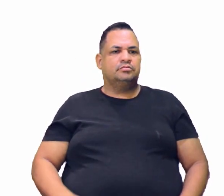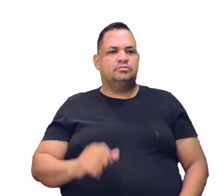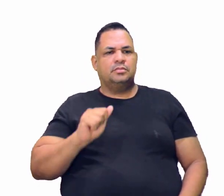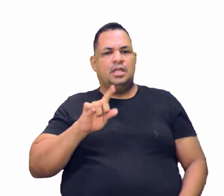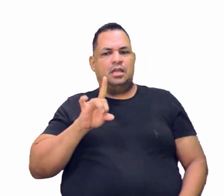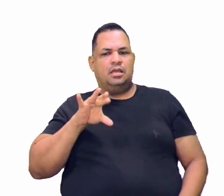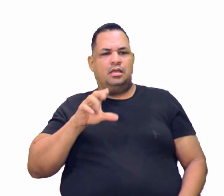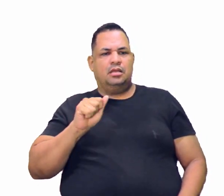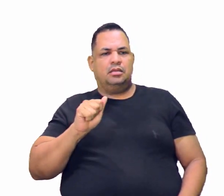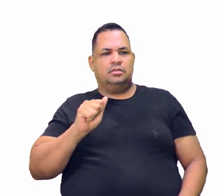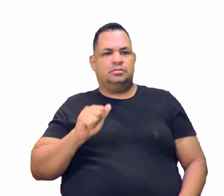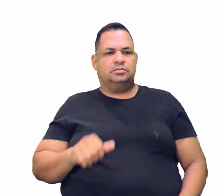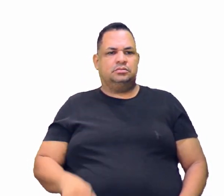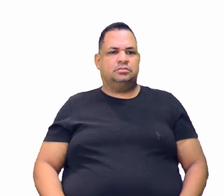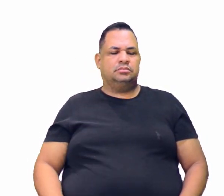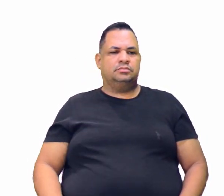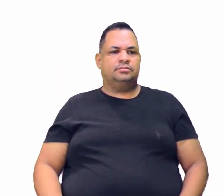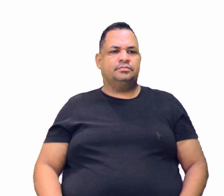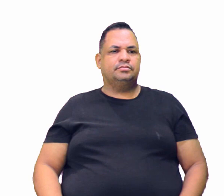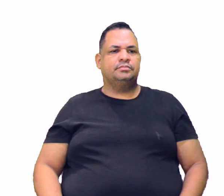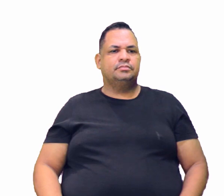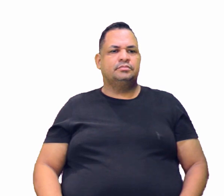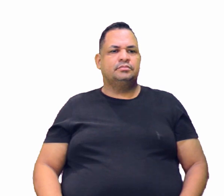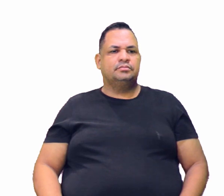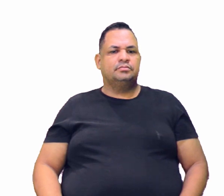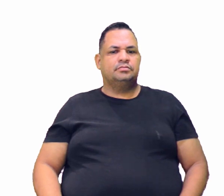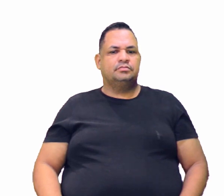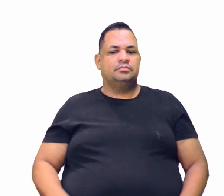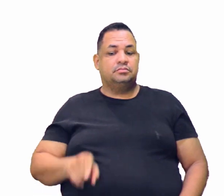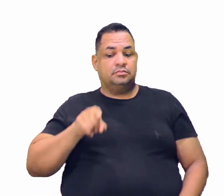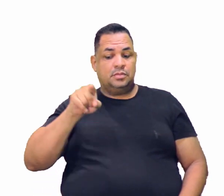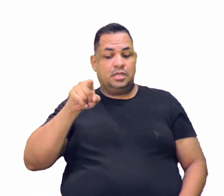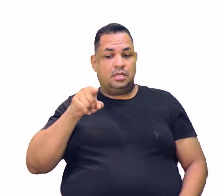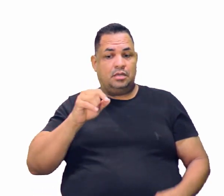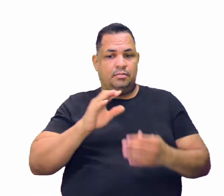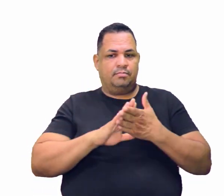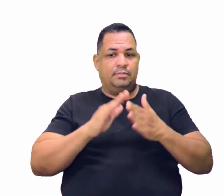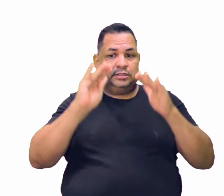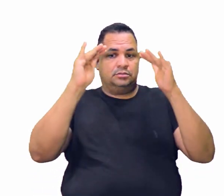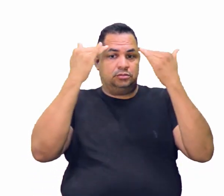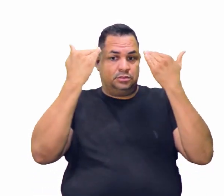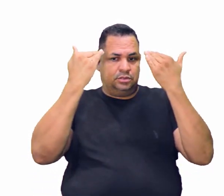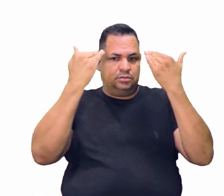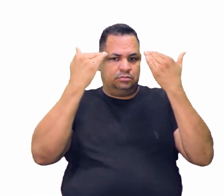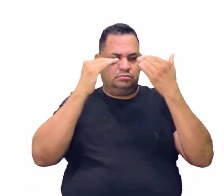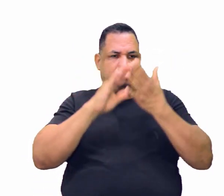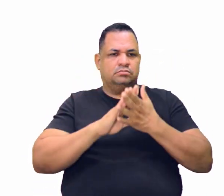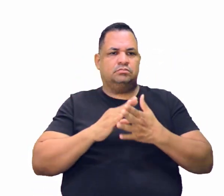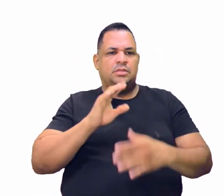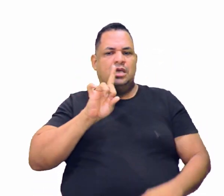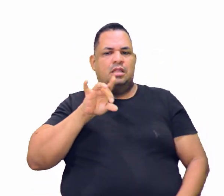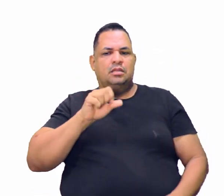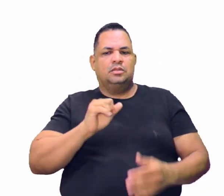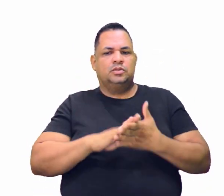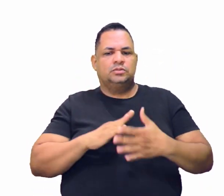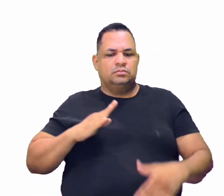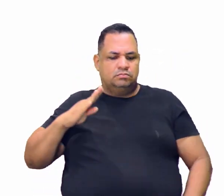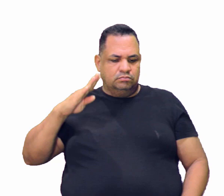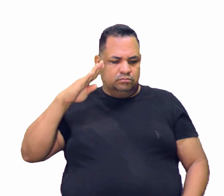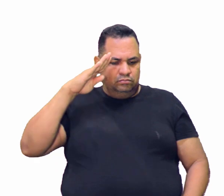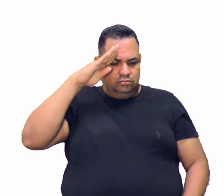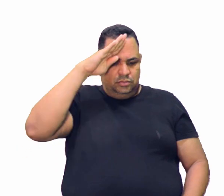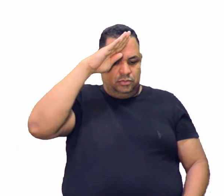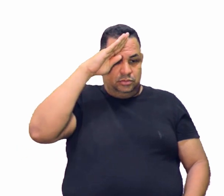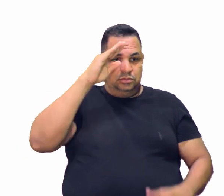Alerta, ele é invariável, tá? Fiquem alerta. Os soldados